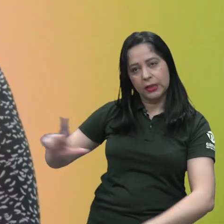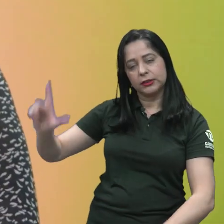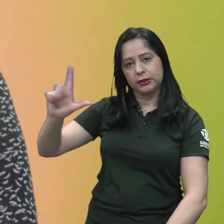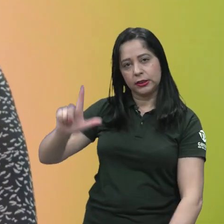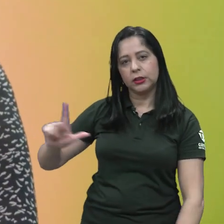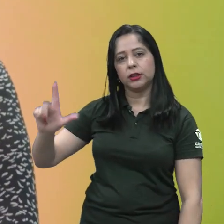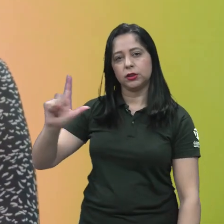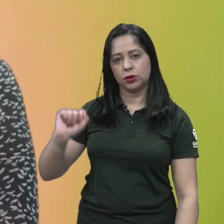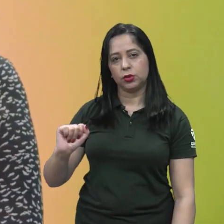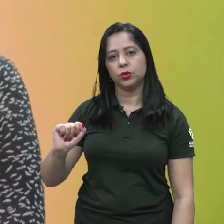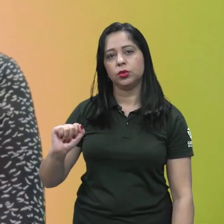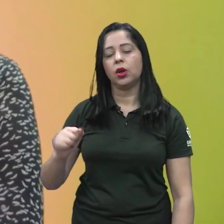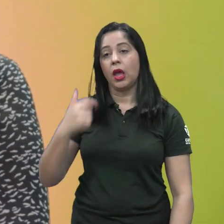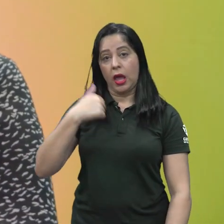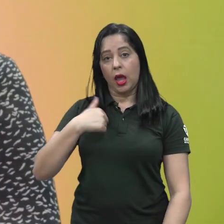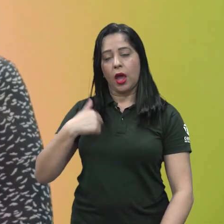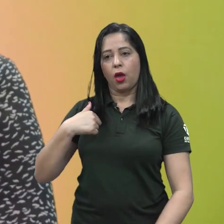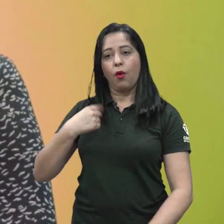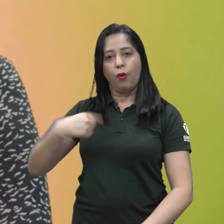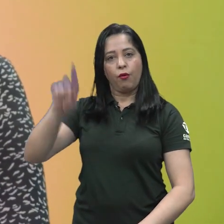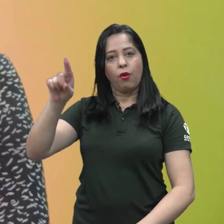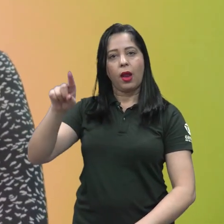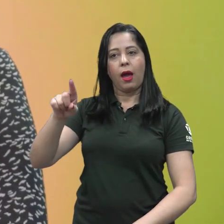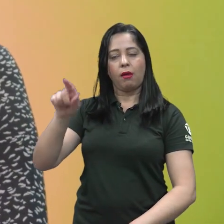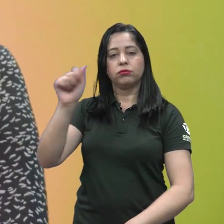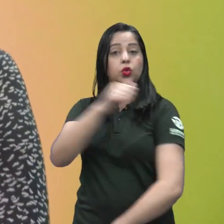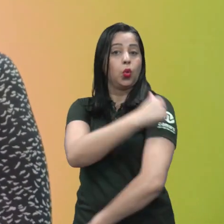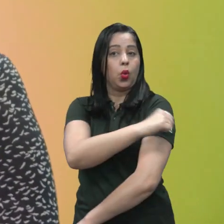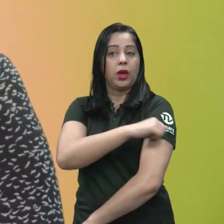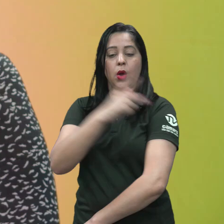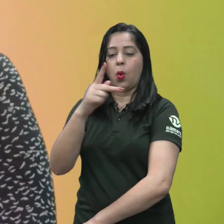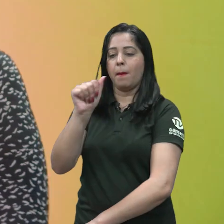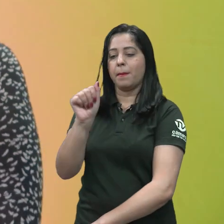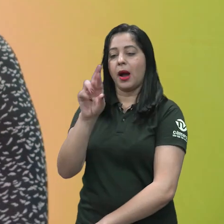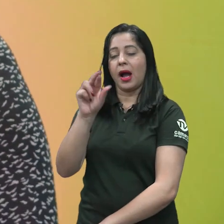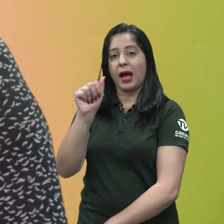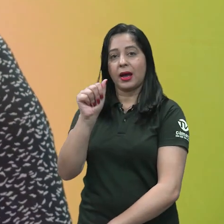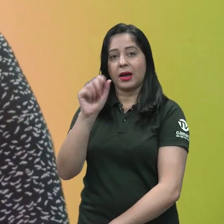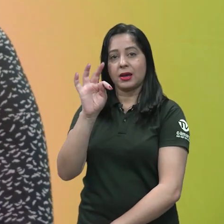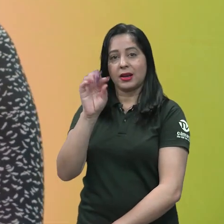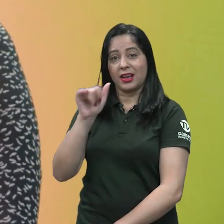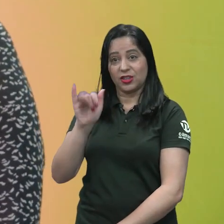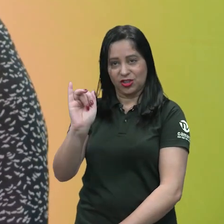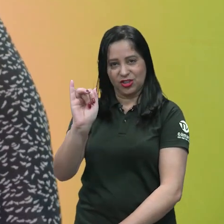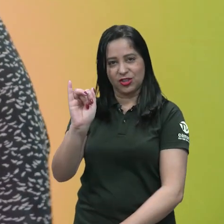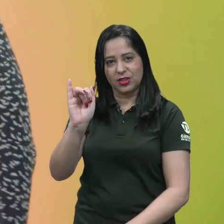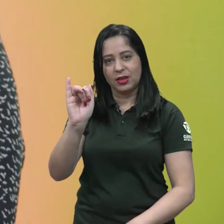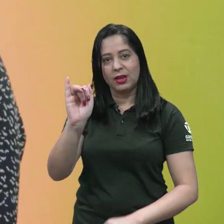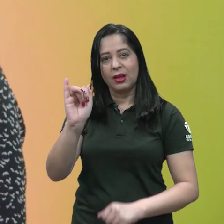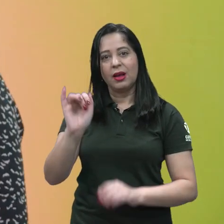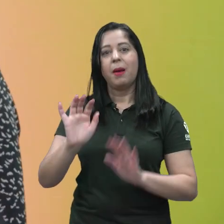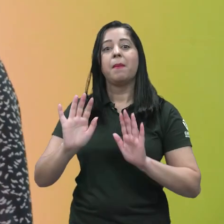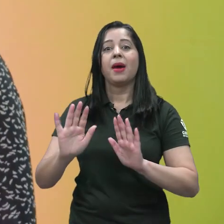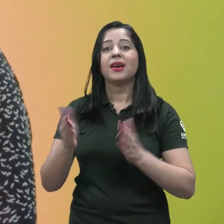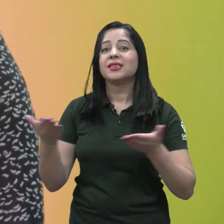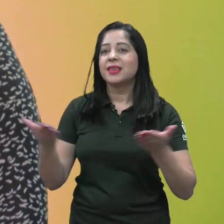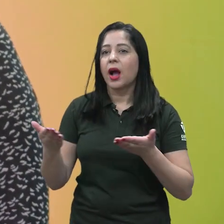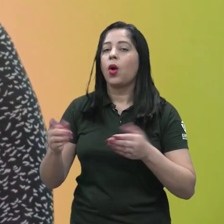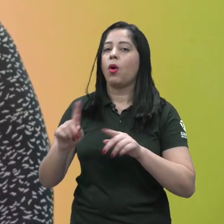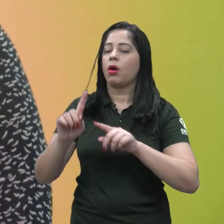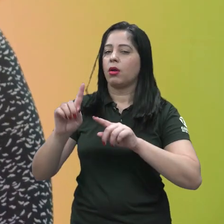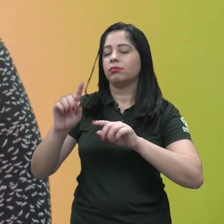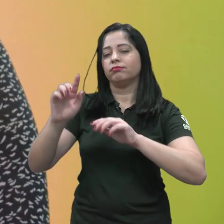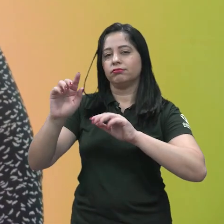nacionais, inclusive a de Paraty, o livro vai para lá. E agora, né, tem uma outra